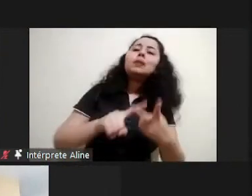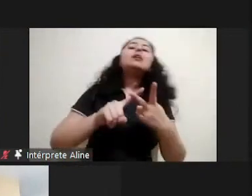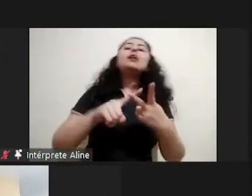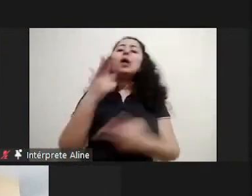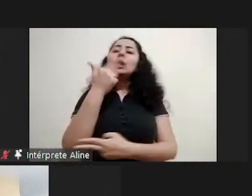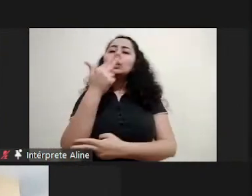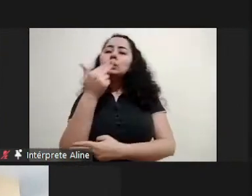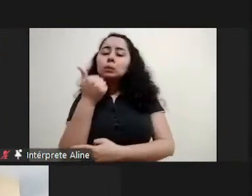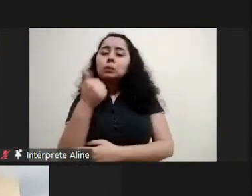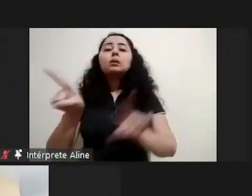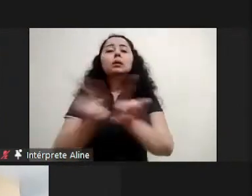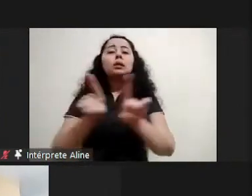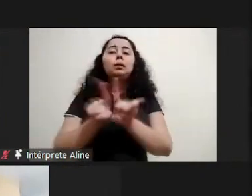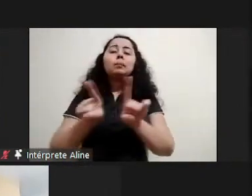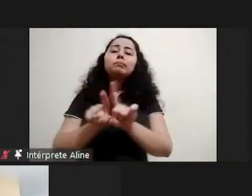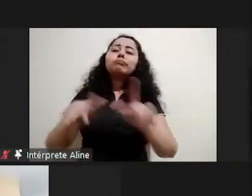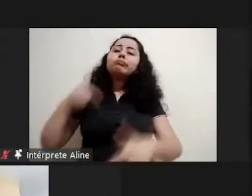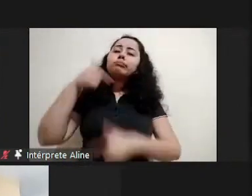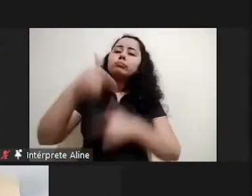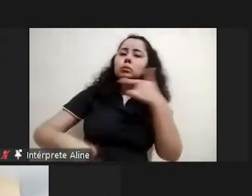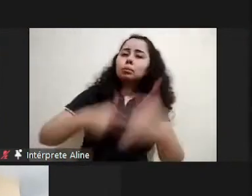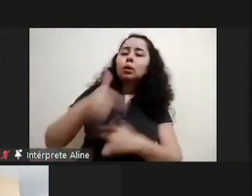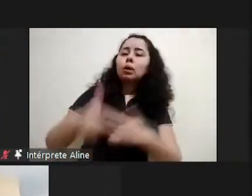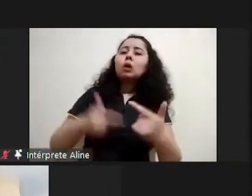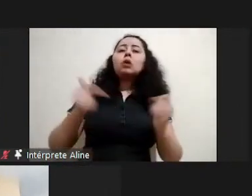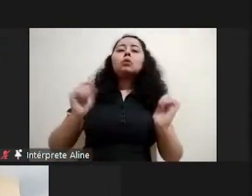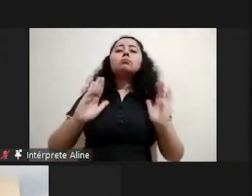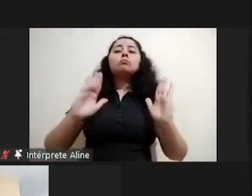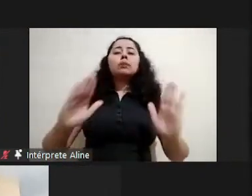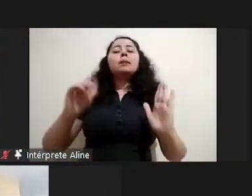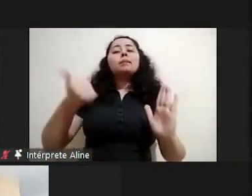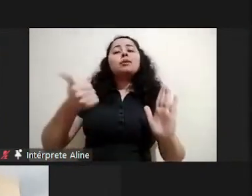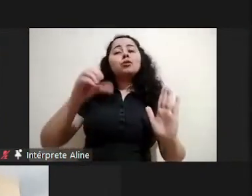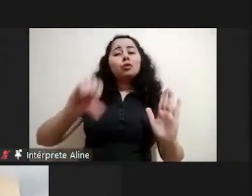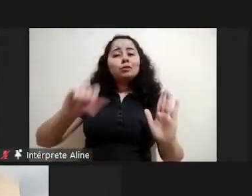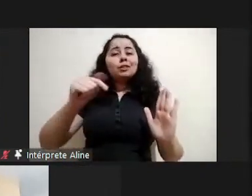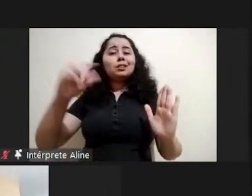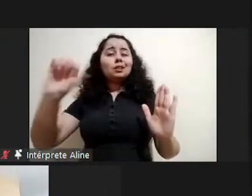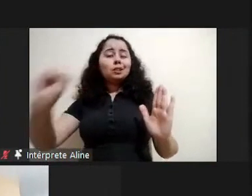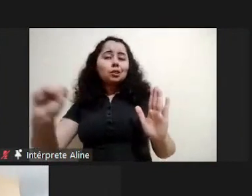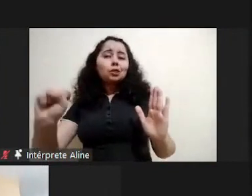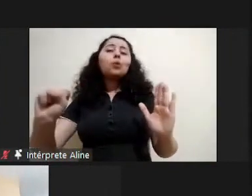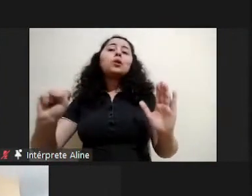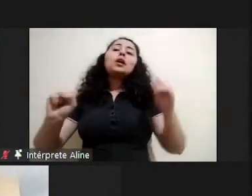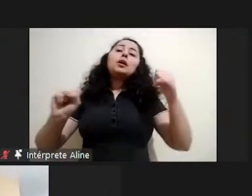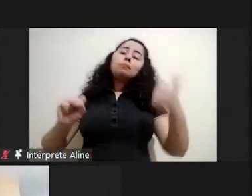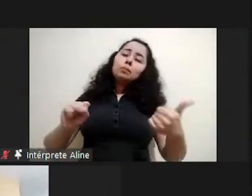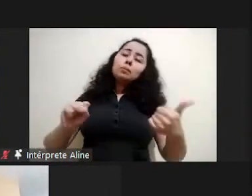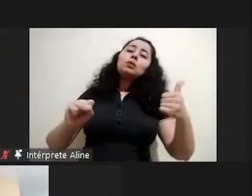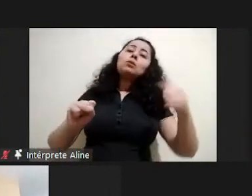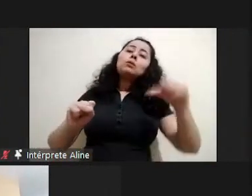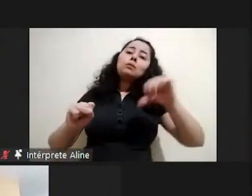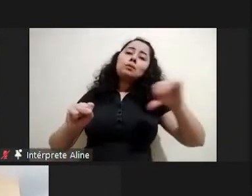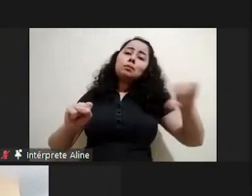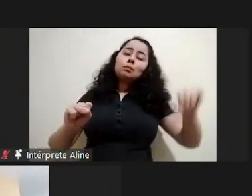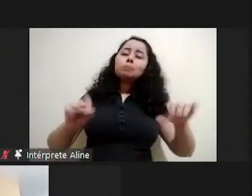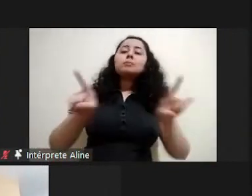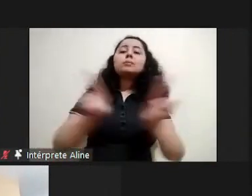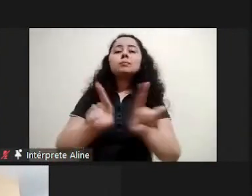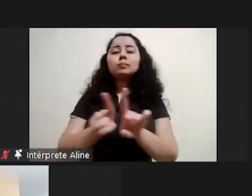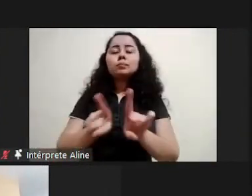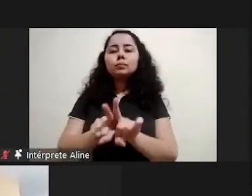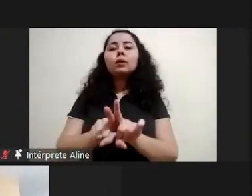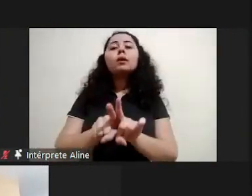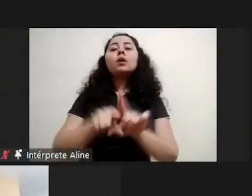compreendido entre 1978 a 2009, tendo seu trabalho reconhecido, assim, muitas vezes